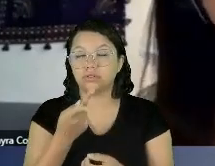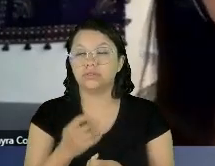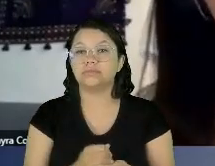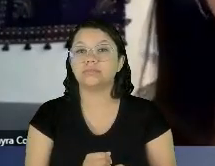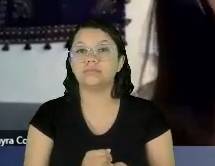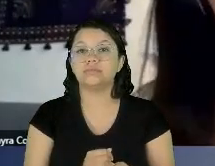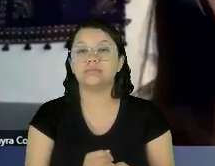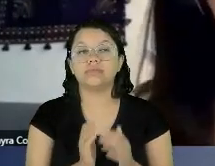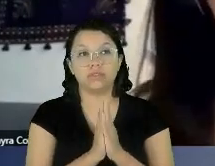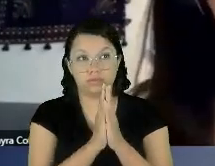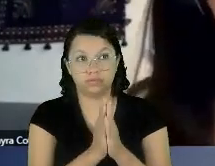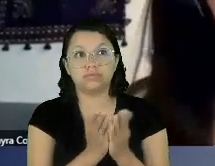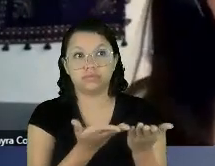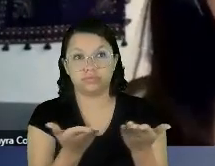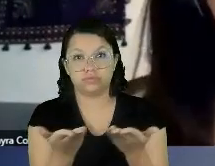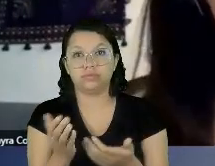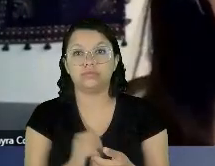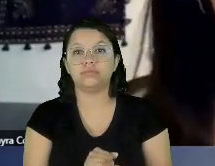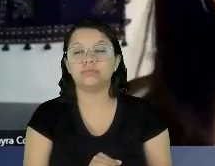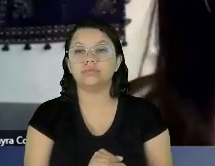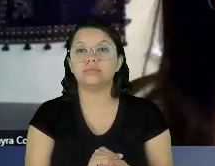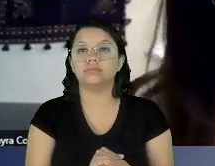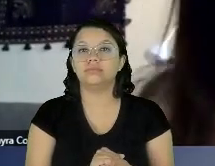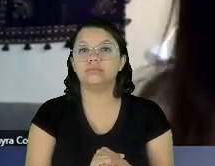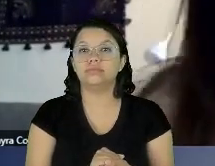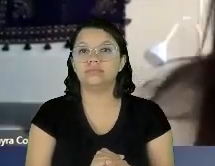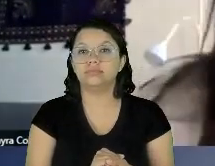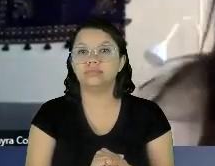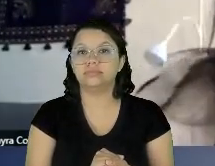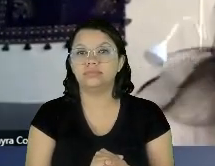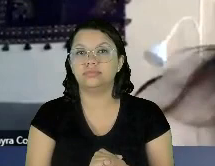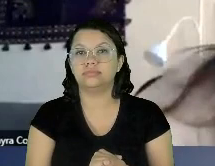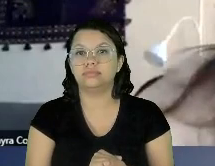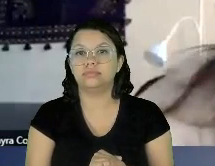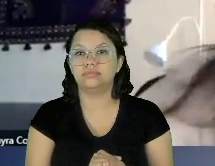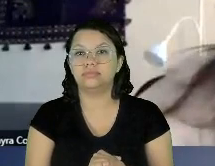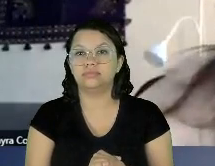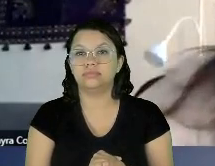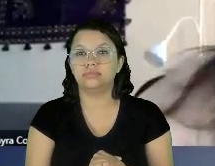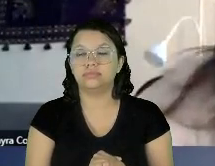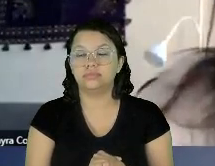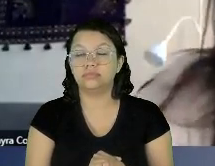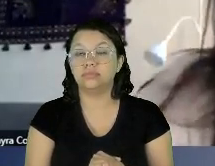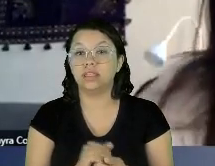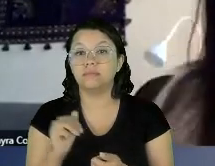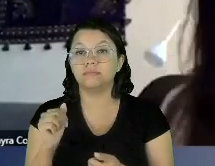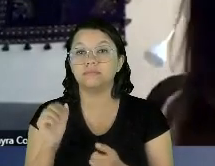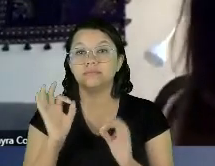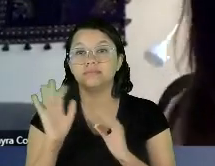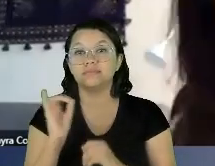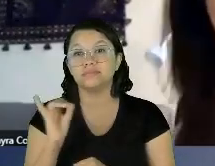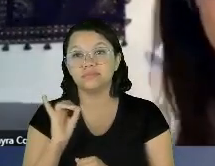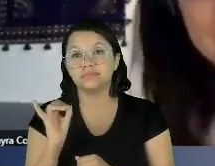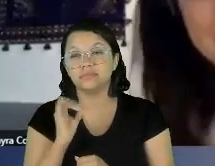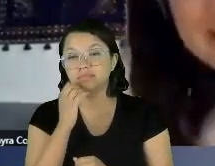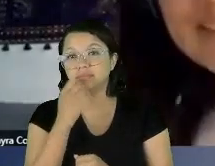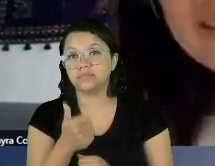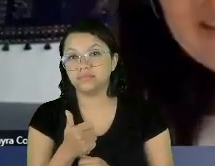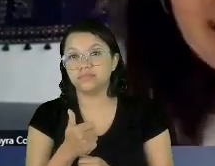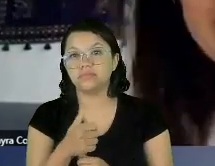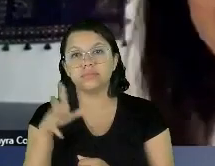coisinhas que eu gostaria de falar. Por favor, doutora Maíra. Mayra, perdão. Não, é Maíra